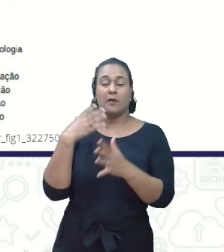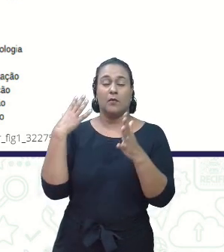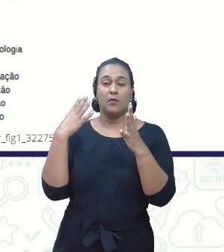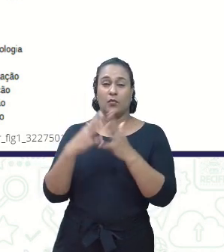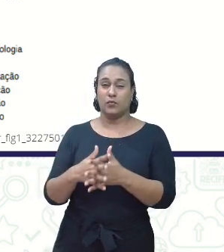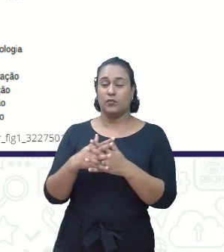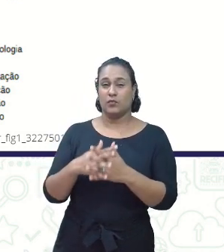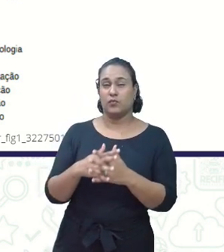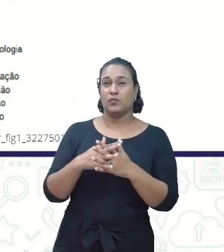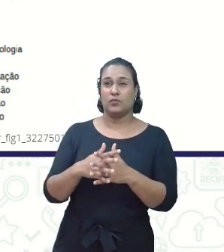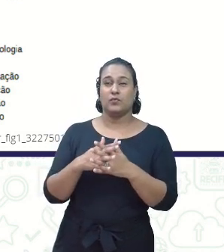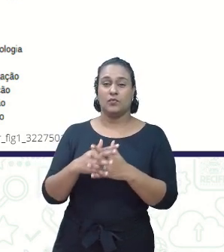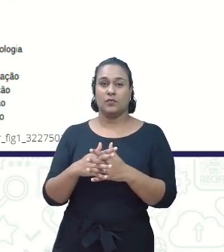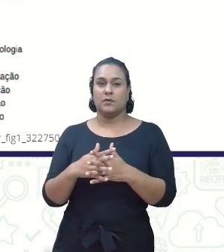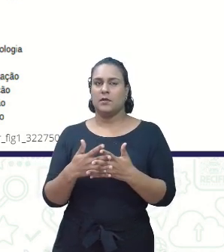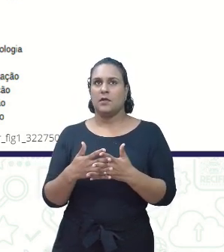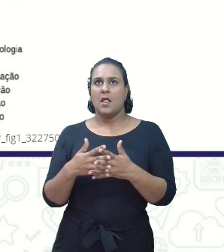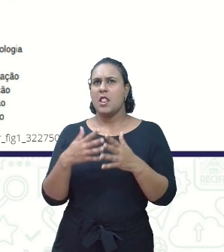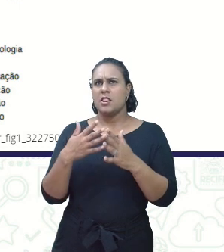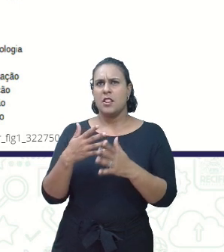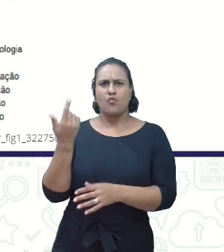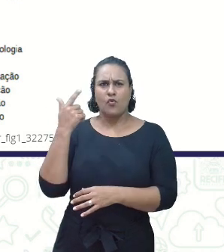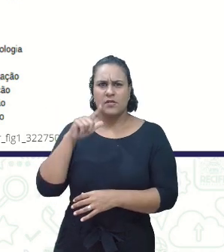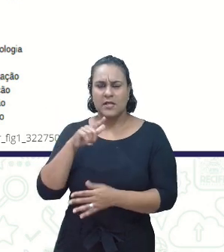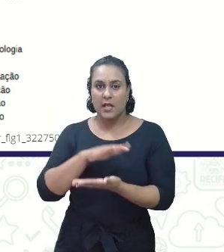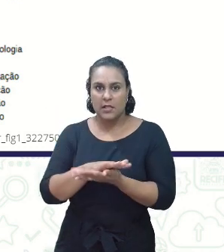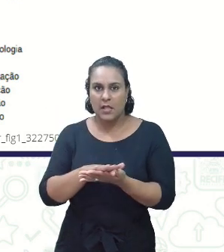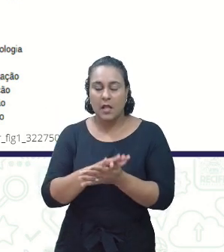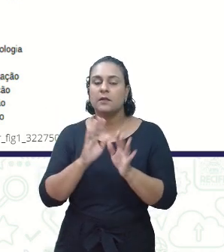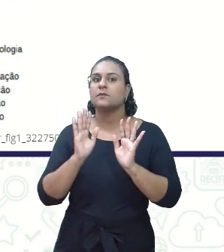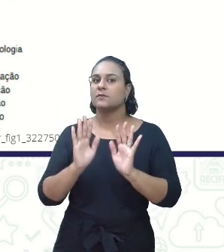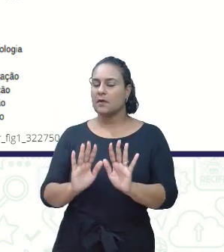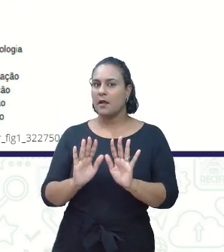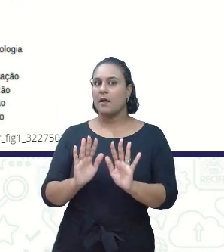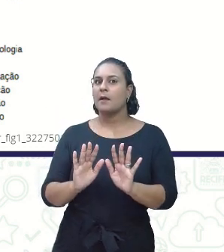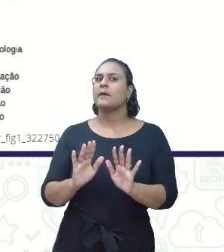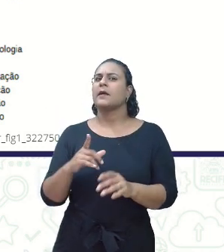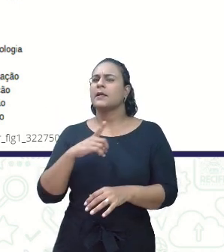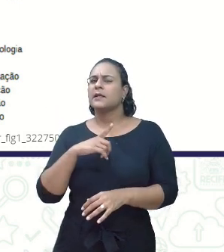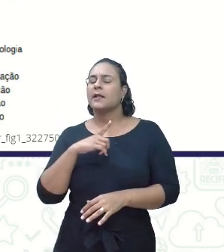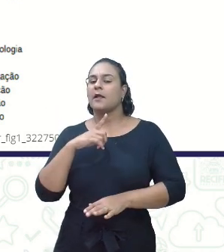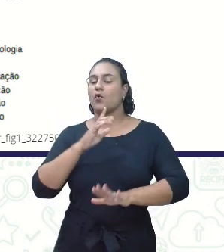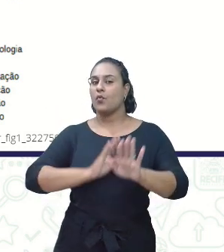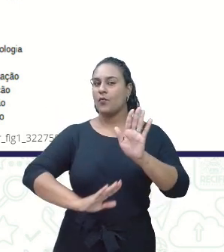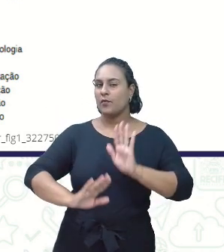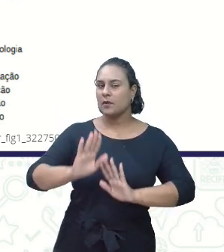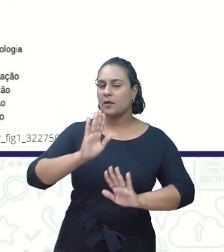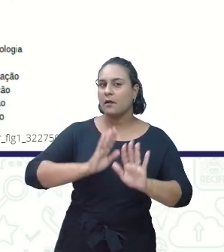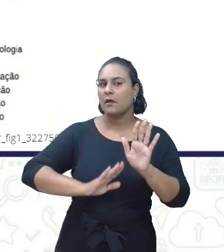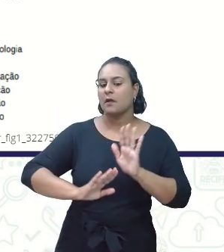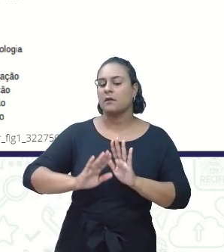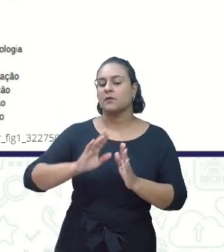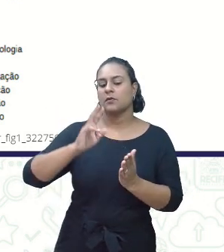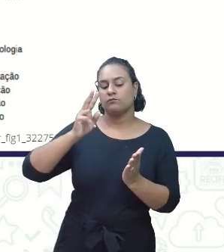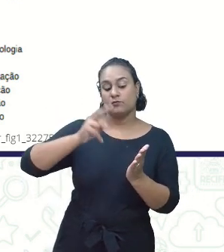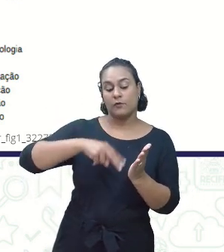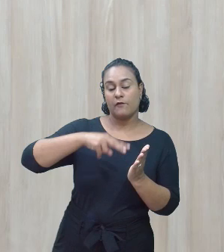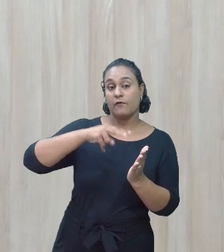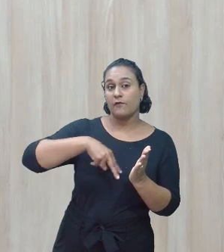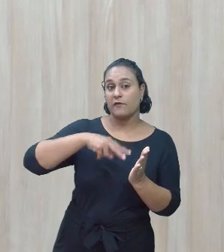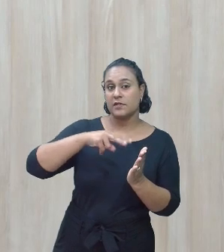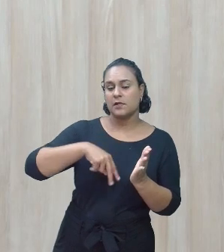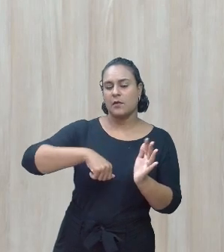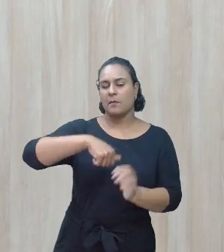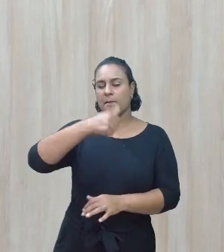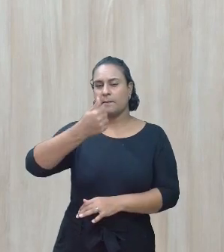confusa. Não confusa no sentido de não conseguir entender, mas no sentido da gente ter mais calma, mais cuidado com a posição que essas